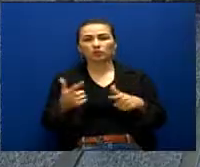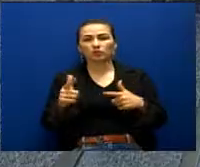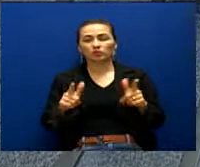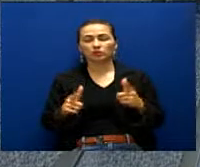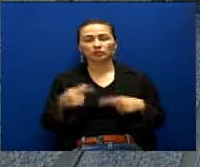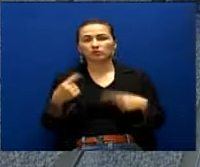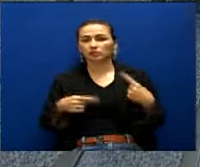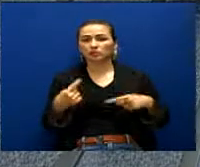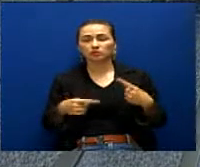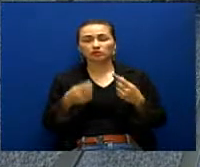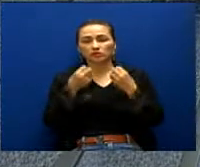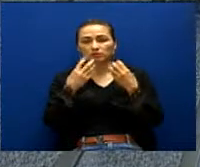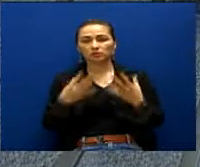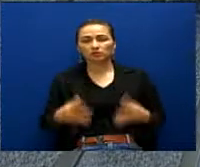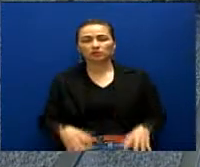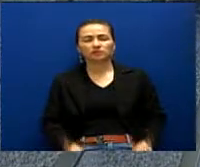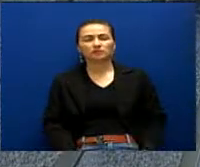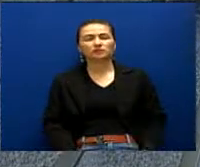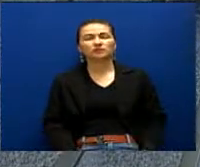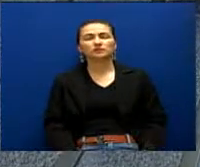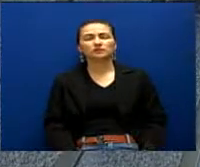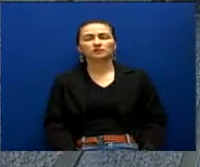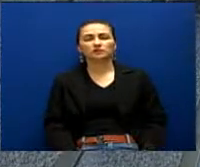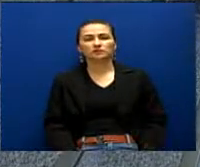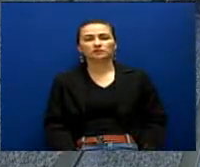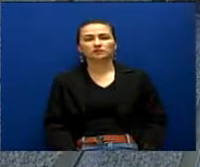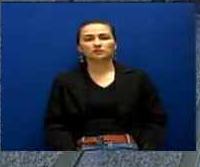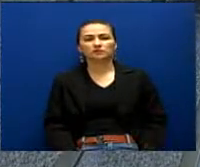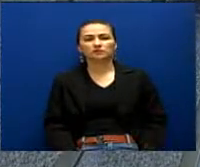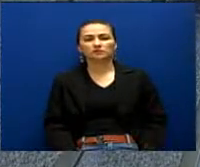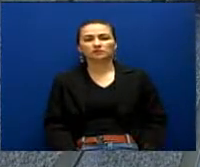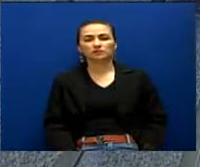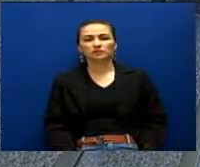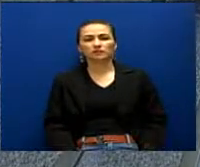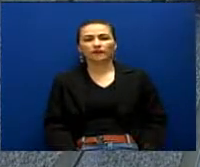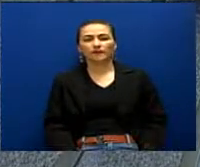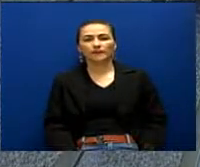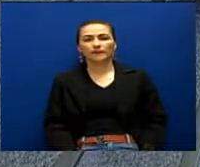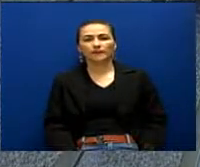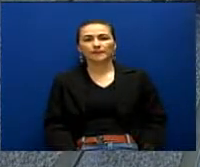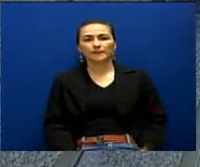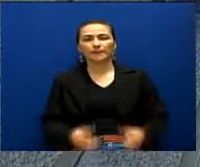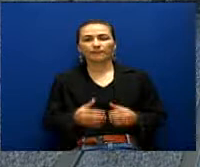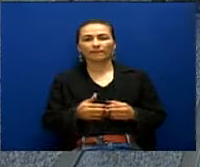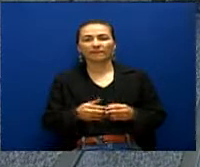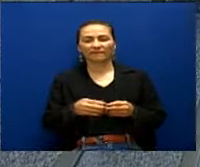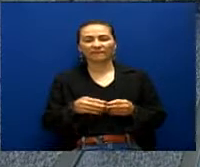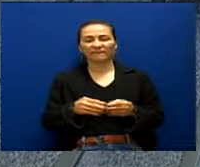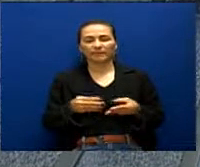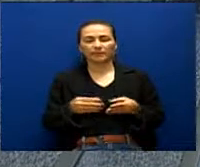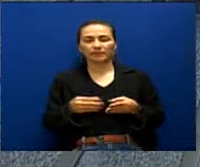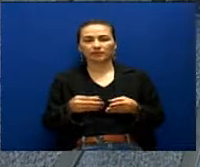painel, por favor. Vereador Vanderlei. Sim ao parecer. Sim.